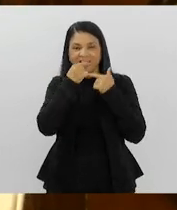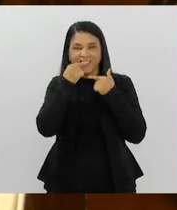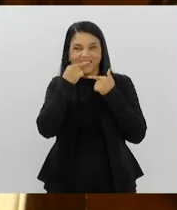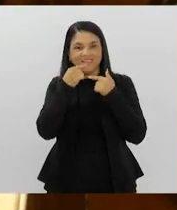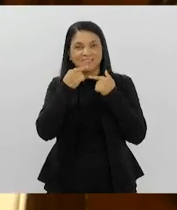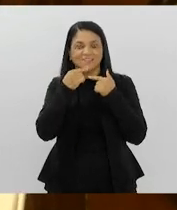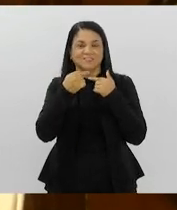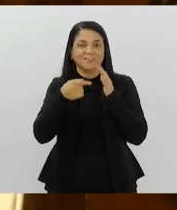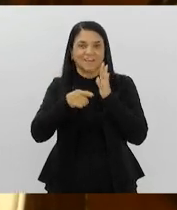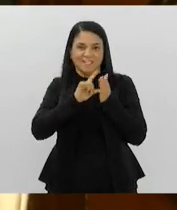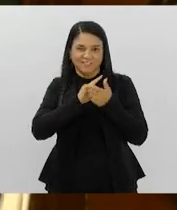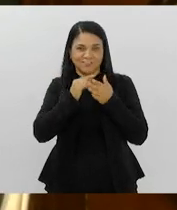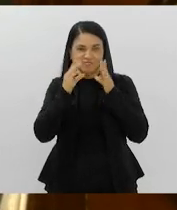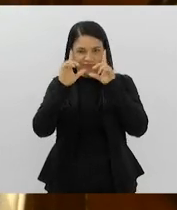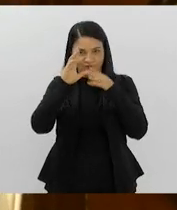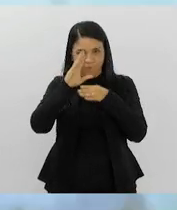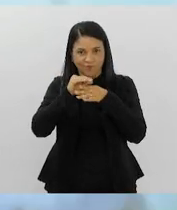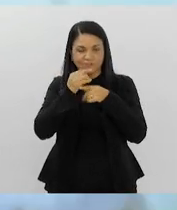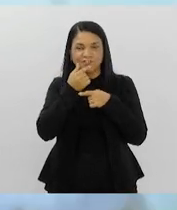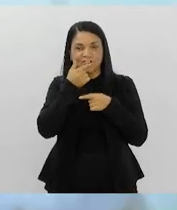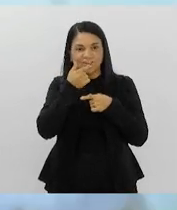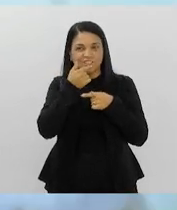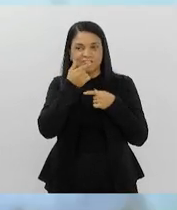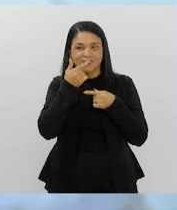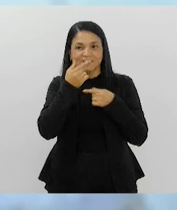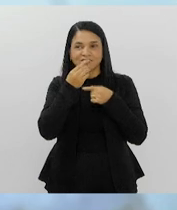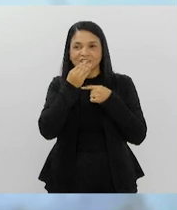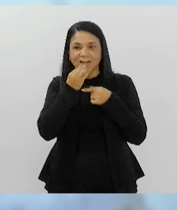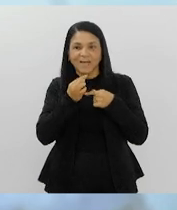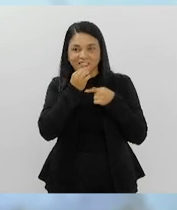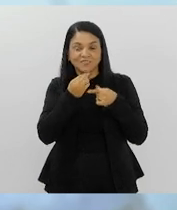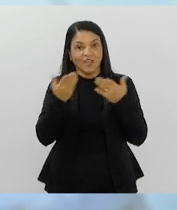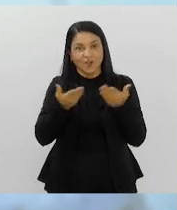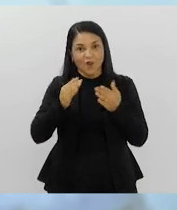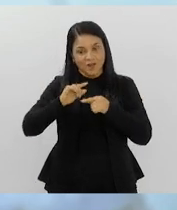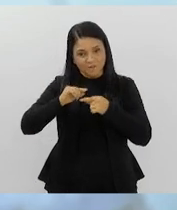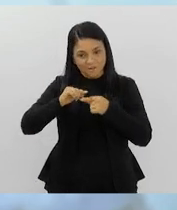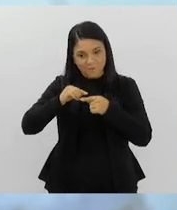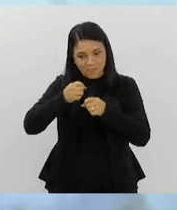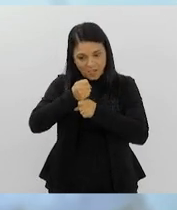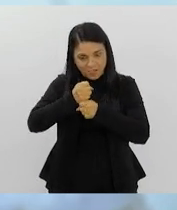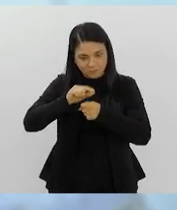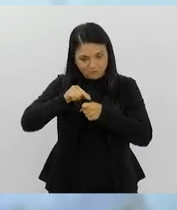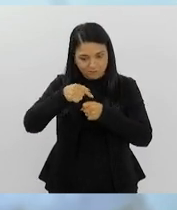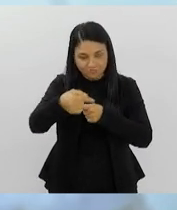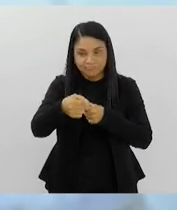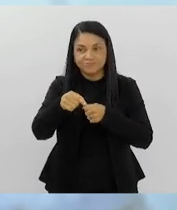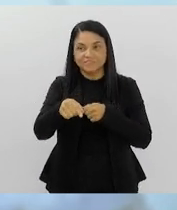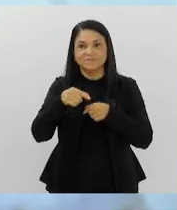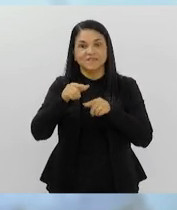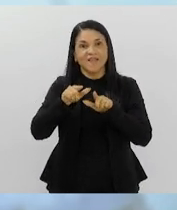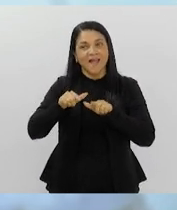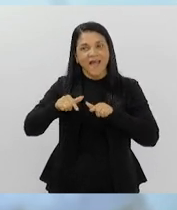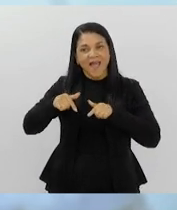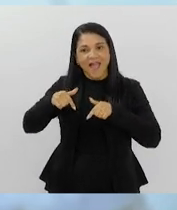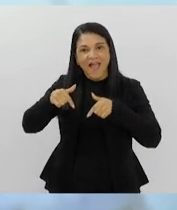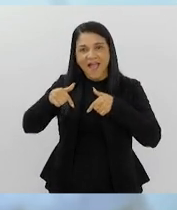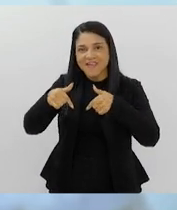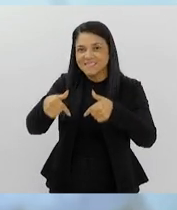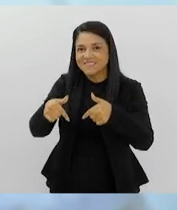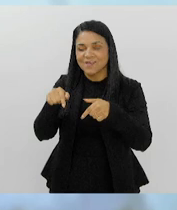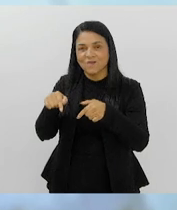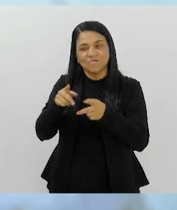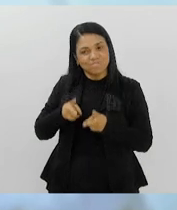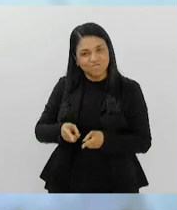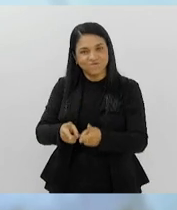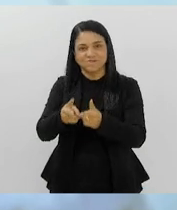já ele com a sua foto em mais uma das nossas ações de segurança pública, mostrando que a ação continuada, ela tem o